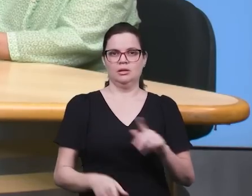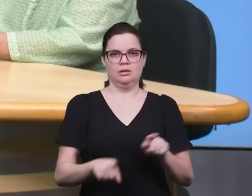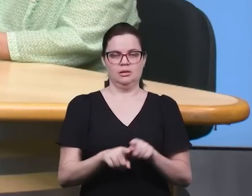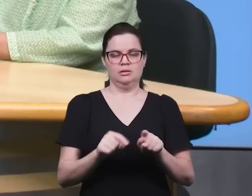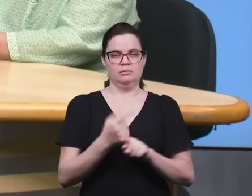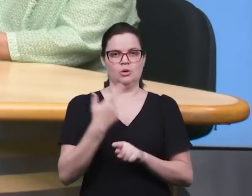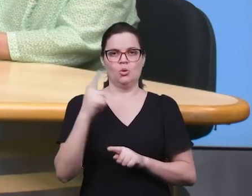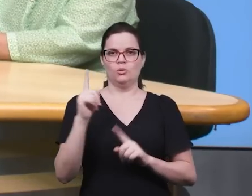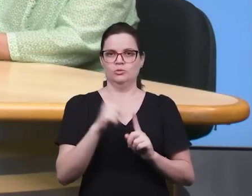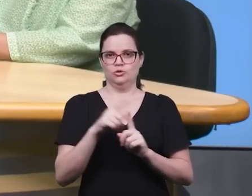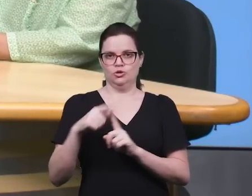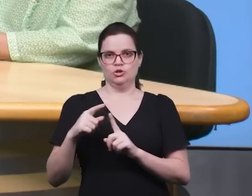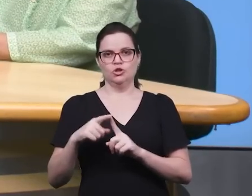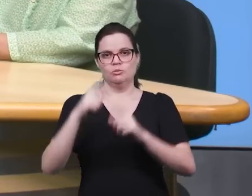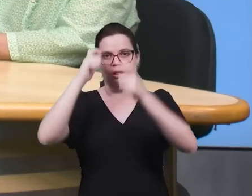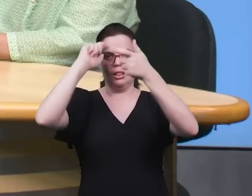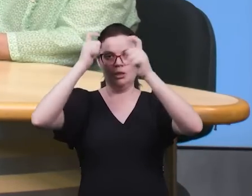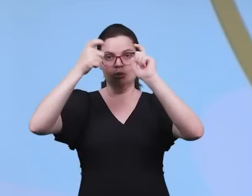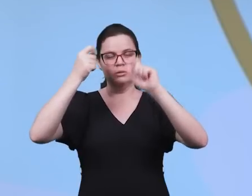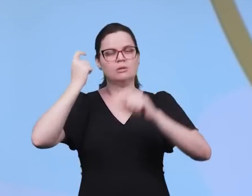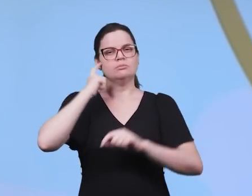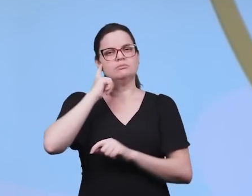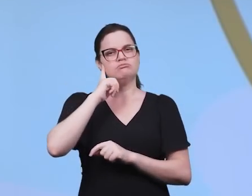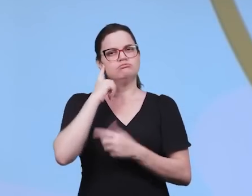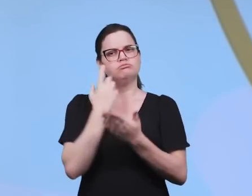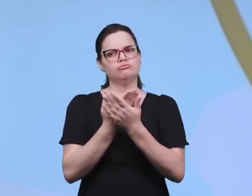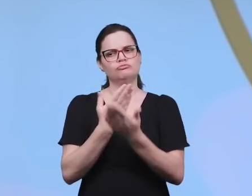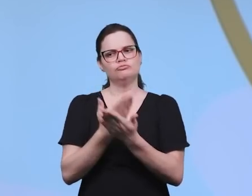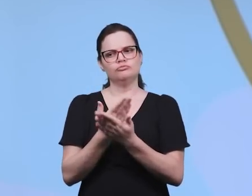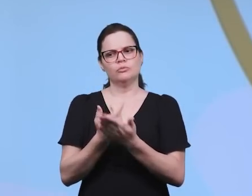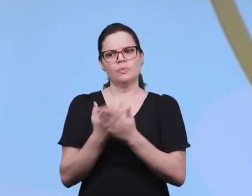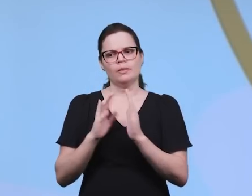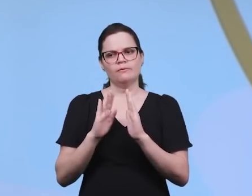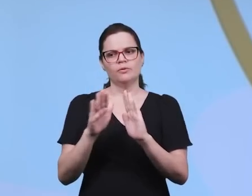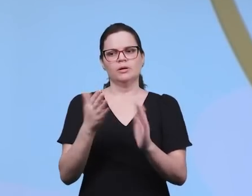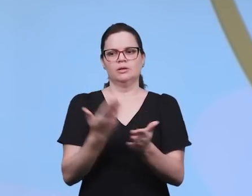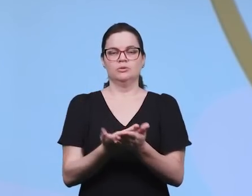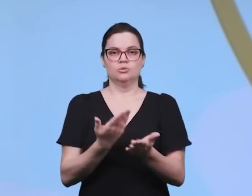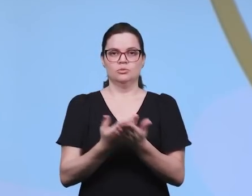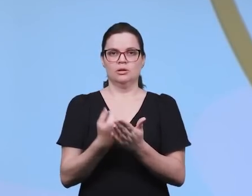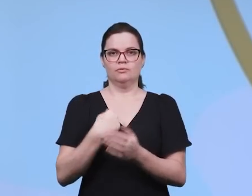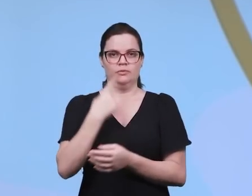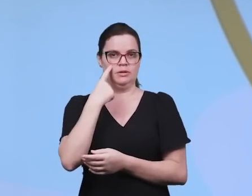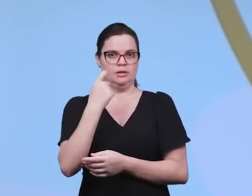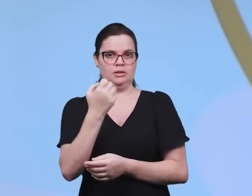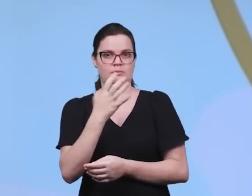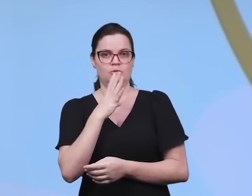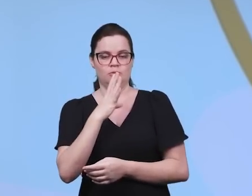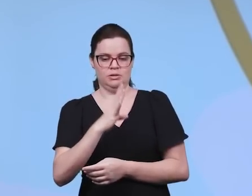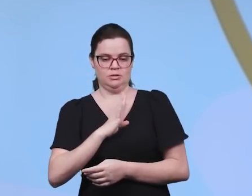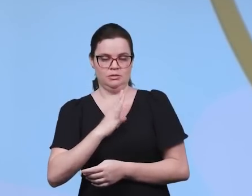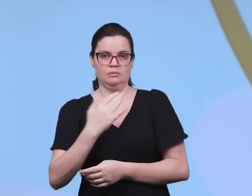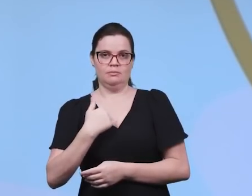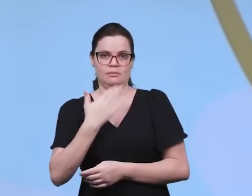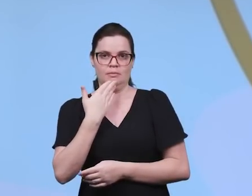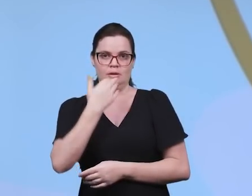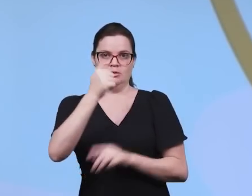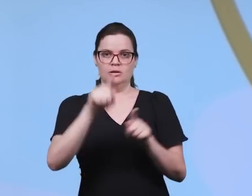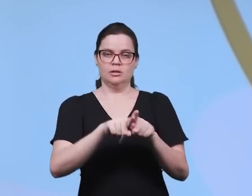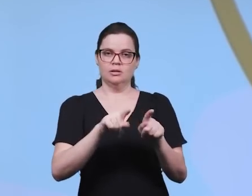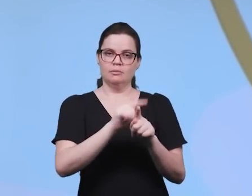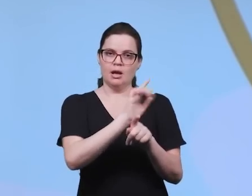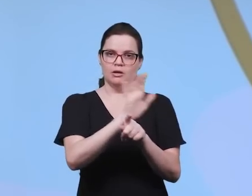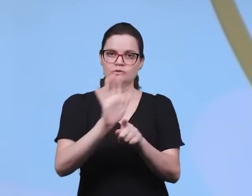comorbidades. Isso me levou ao questionamento. Estudar isso poderia ser interessante, primeiramente, para me entender melhor e logo depois para